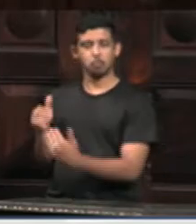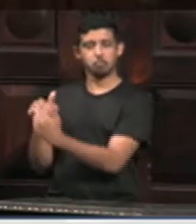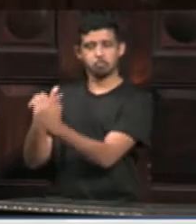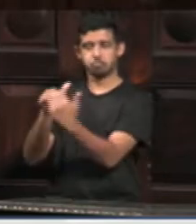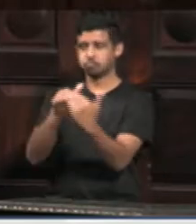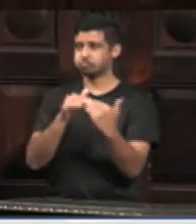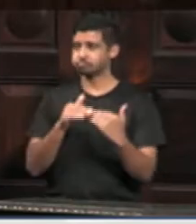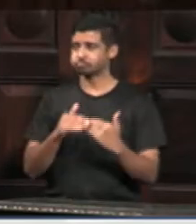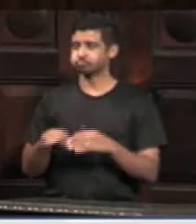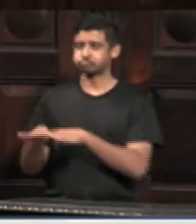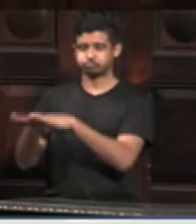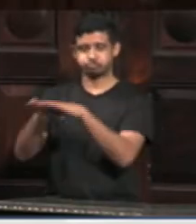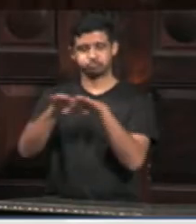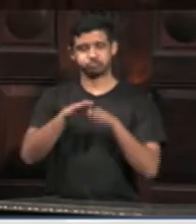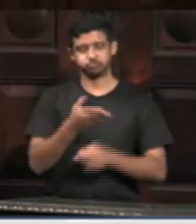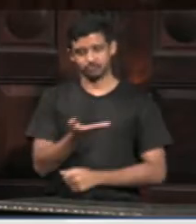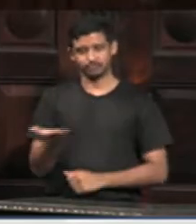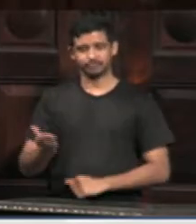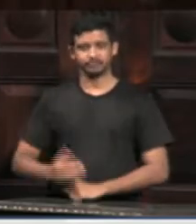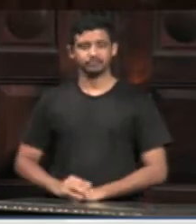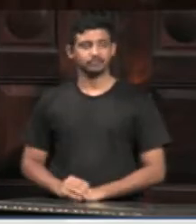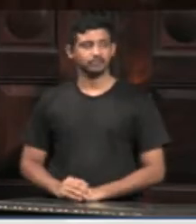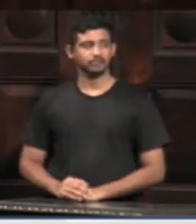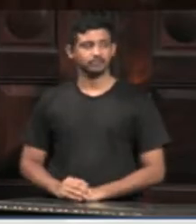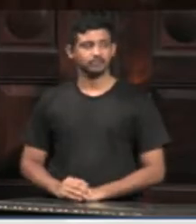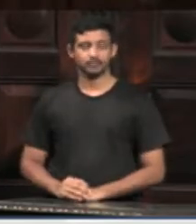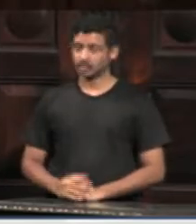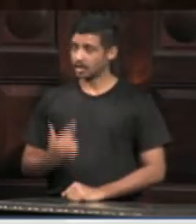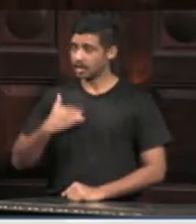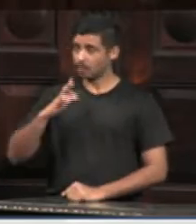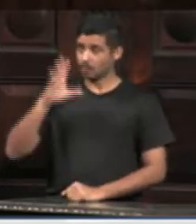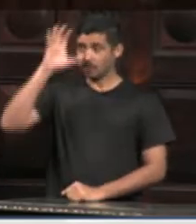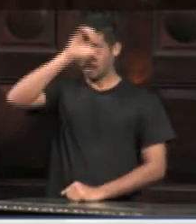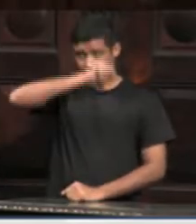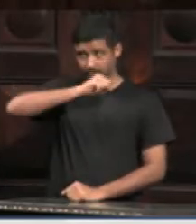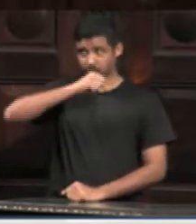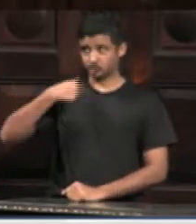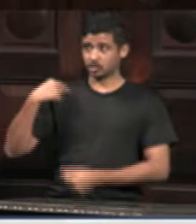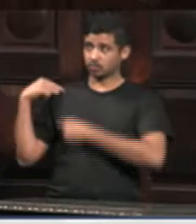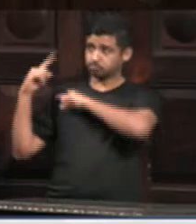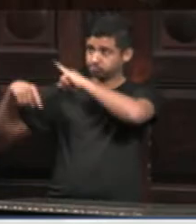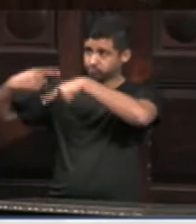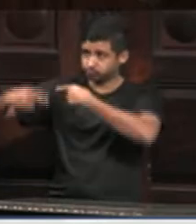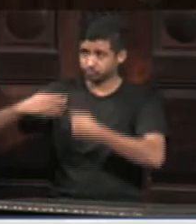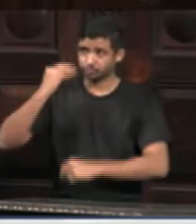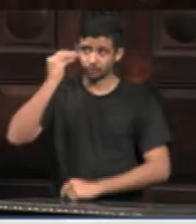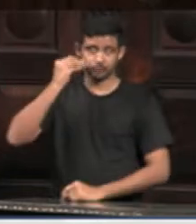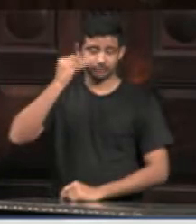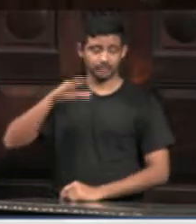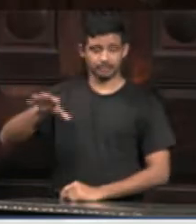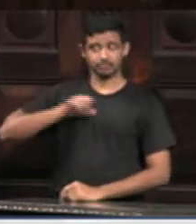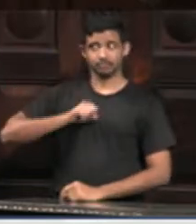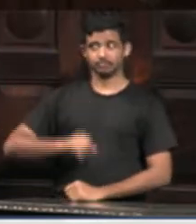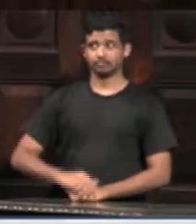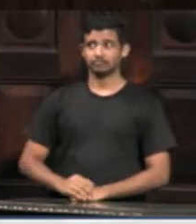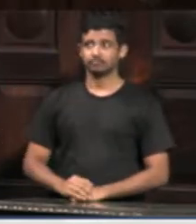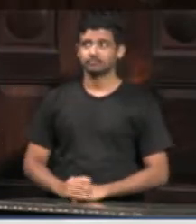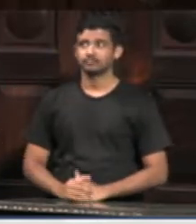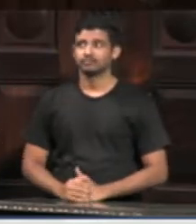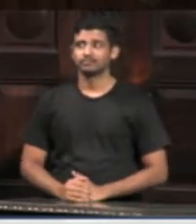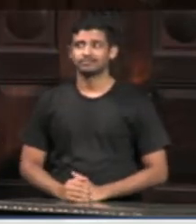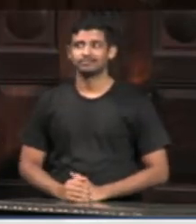que eles. Aprendi com a minha experiência que devíamos